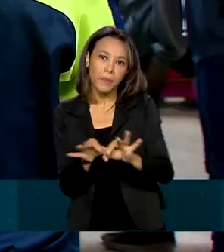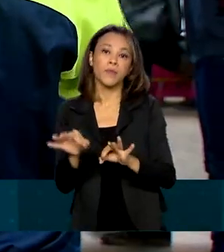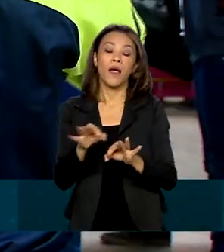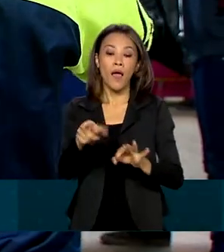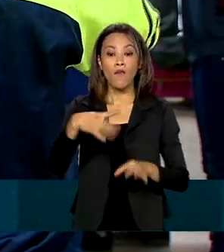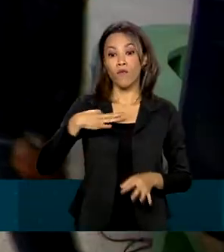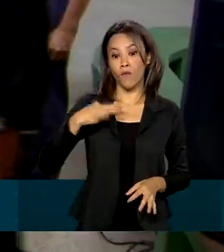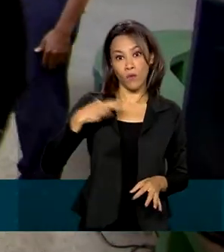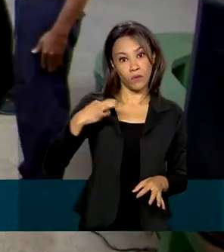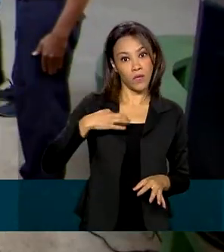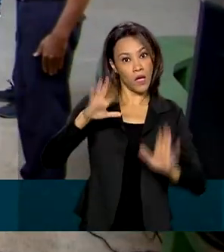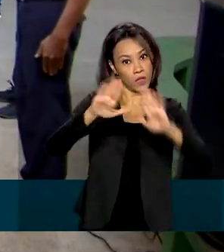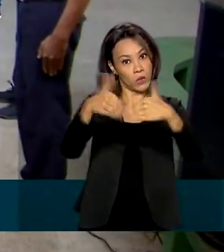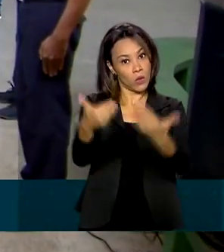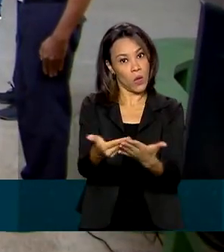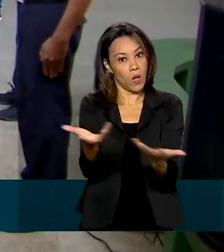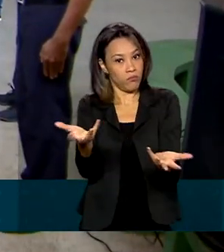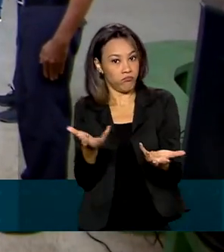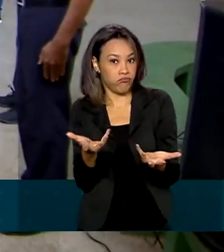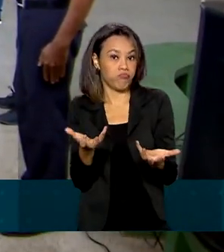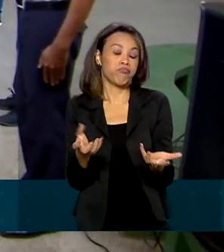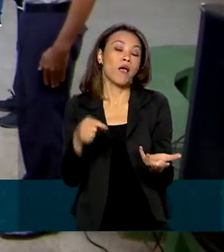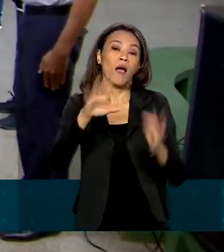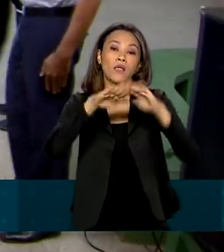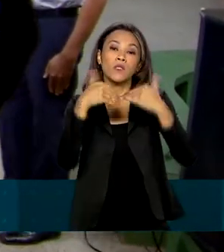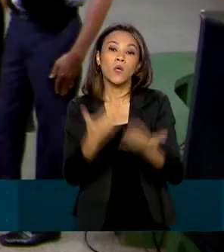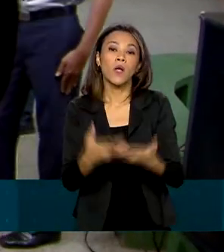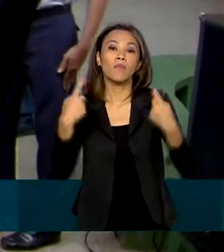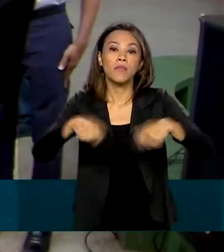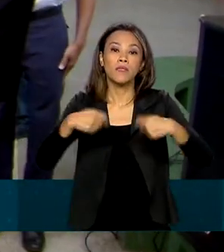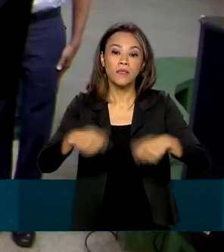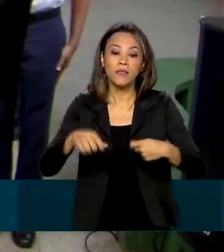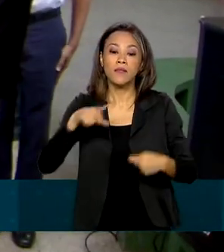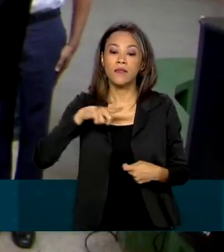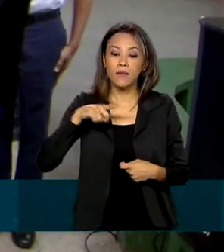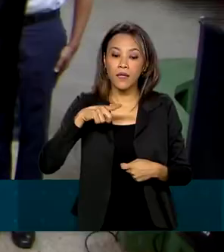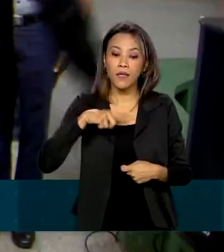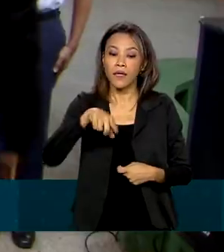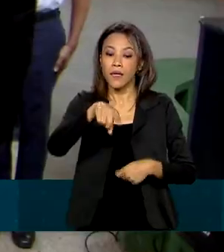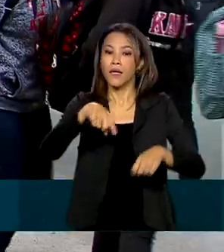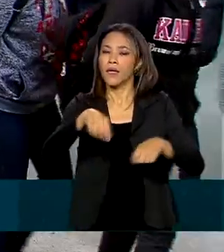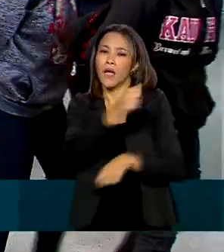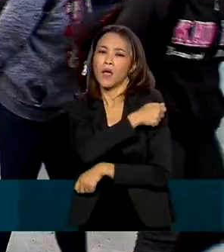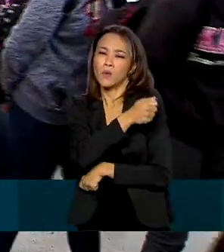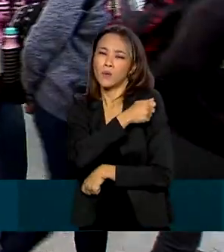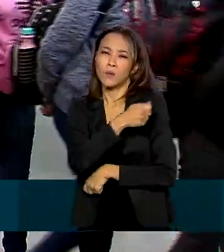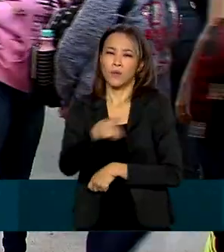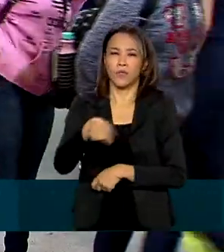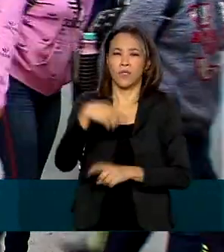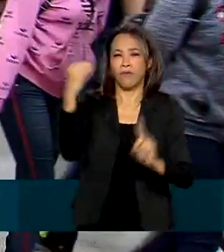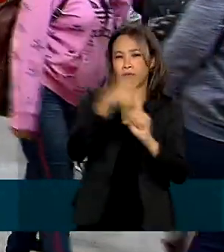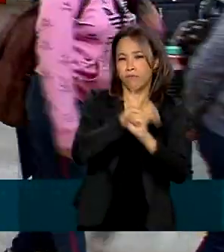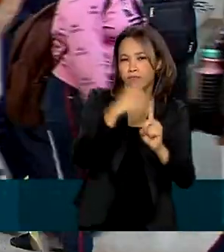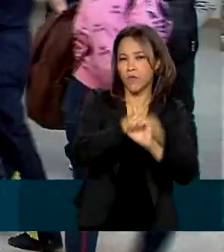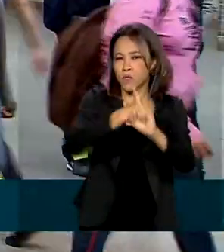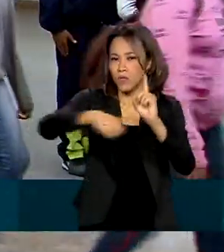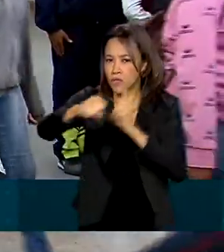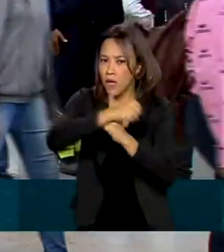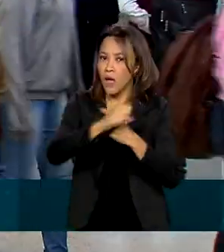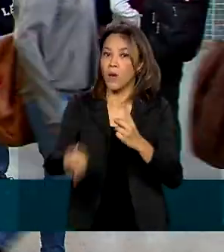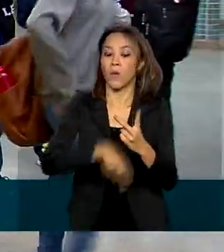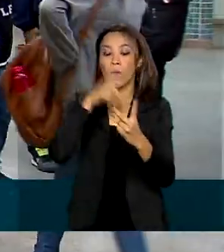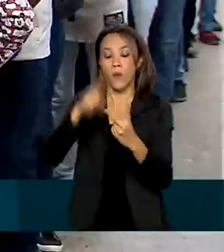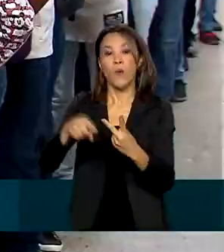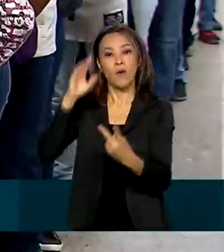voluntária para participar a instituição deve ter estudantes em situação de vulnerabilidade social além da aprovação da